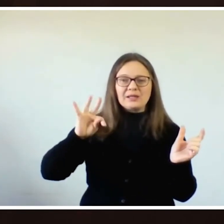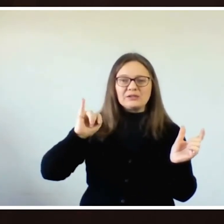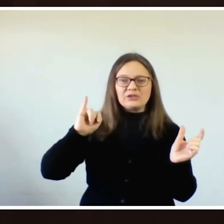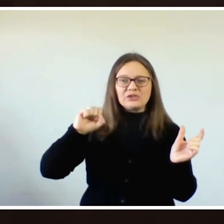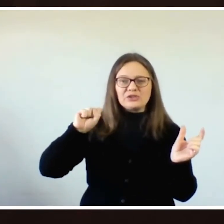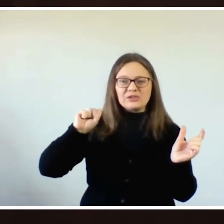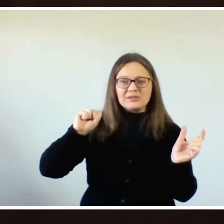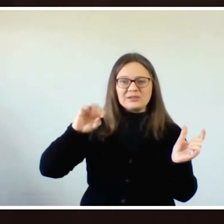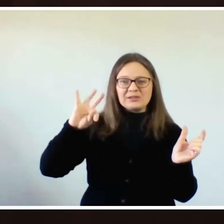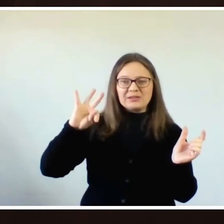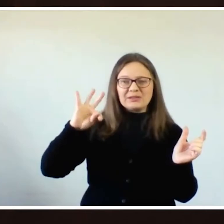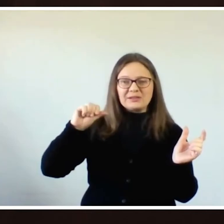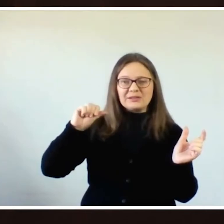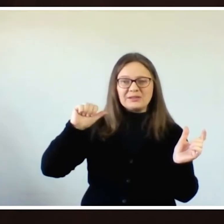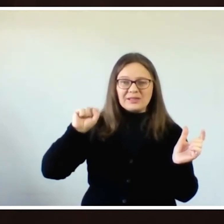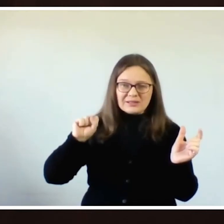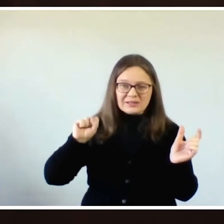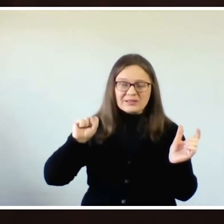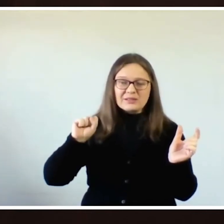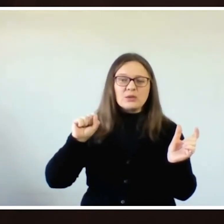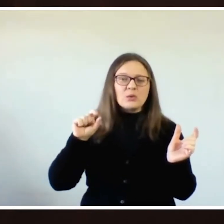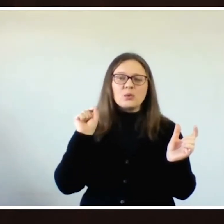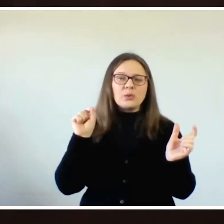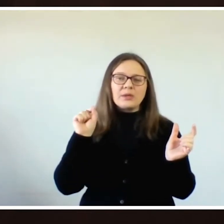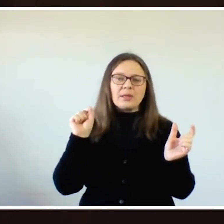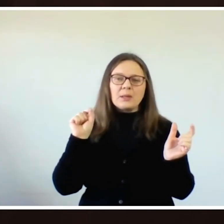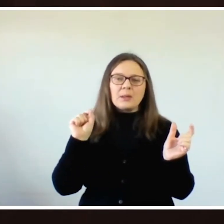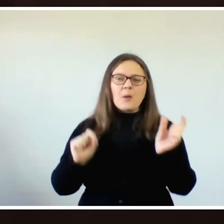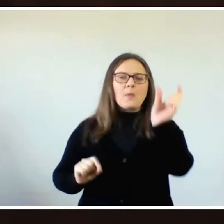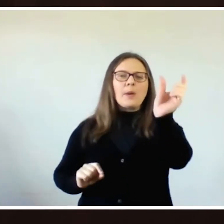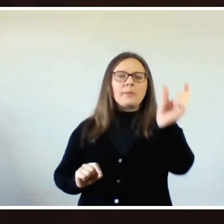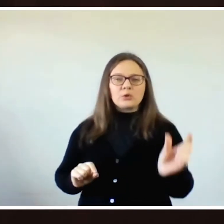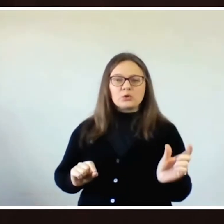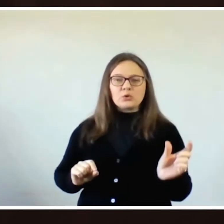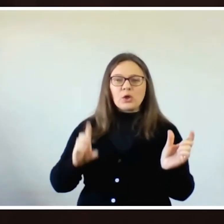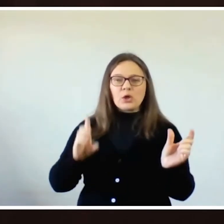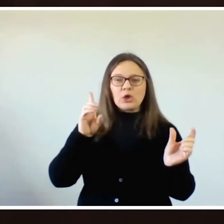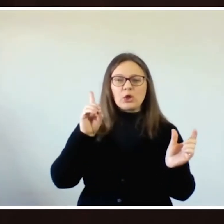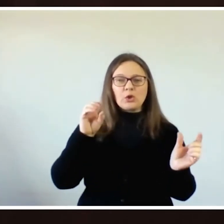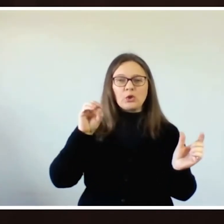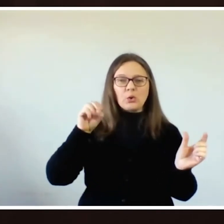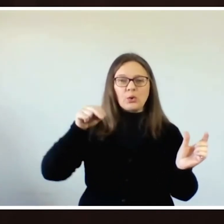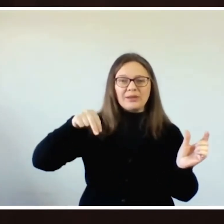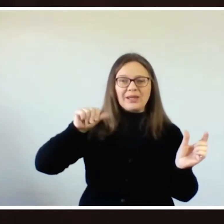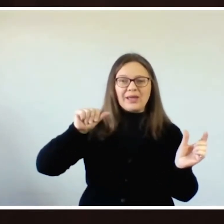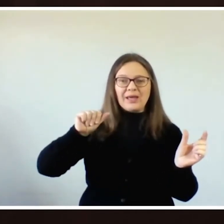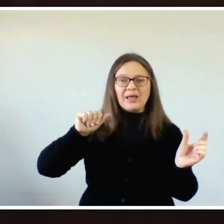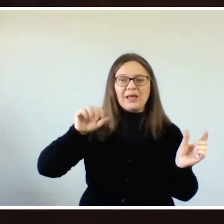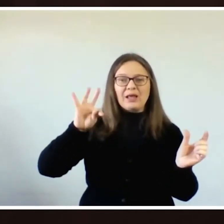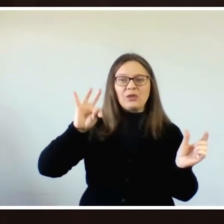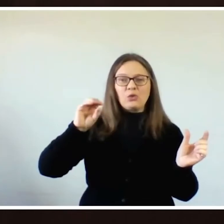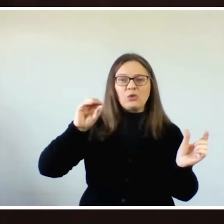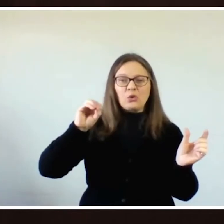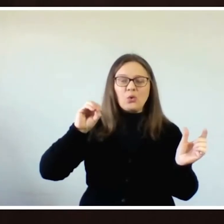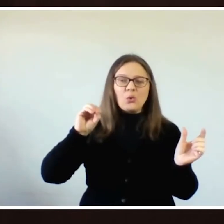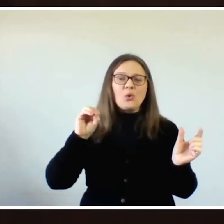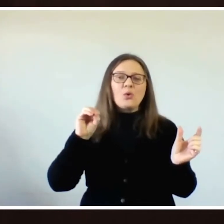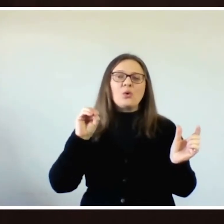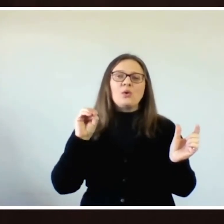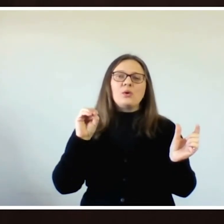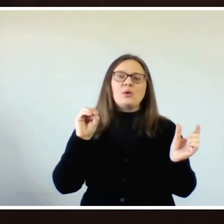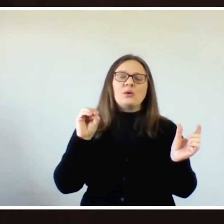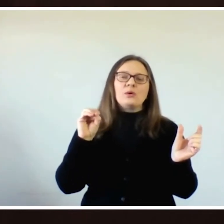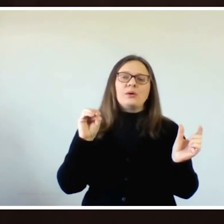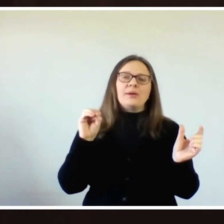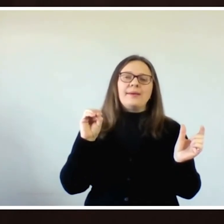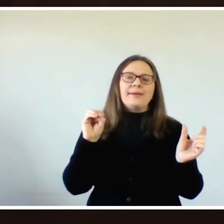e donatistas, né, eles eram favoráveis ao arianismo, aquela